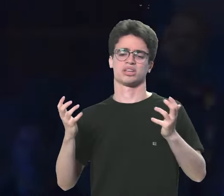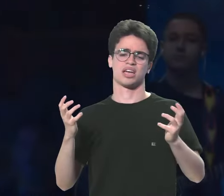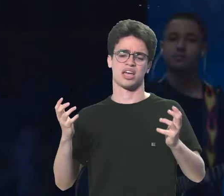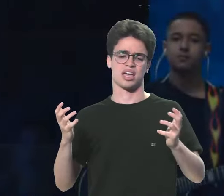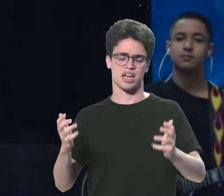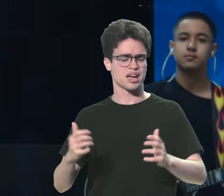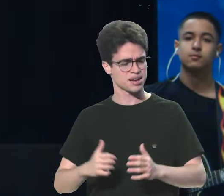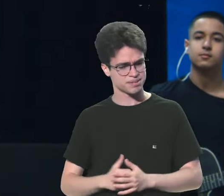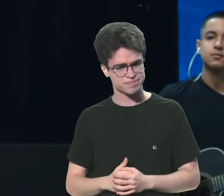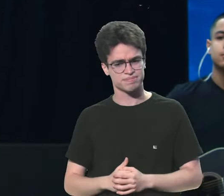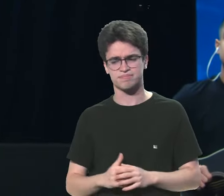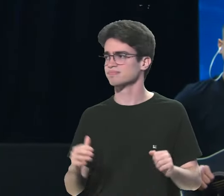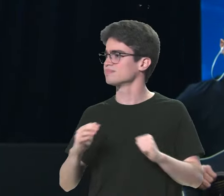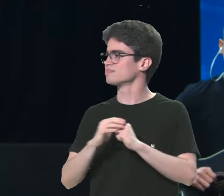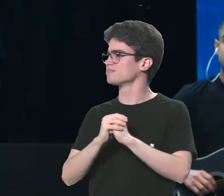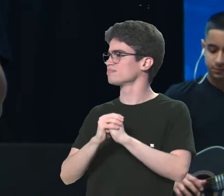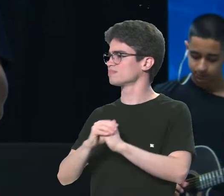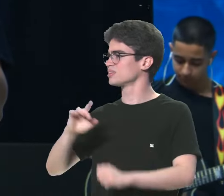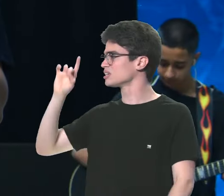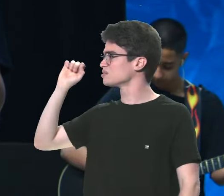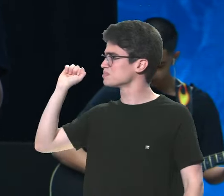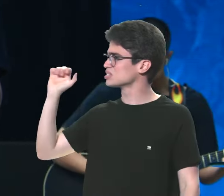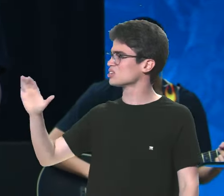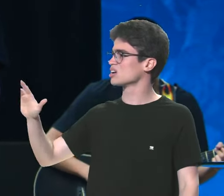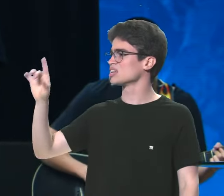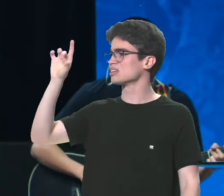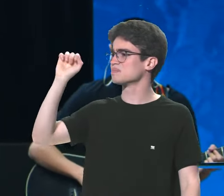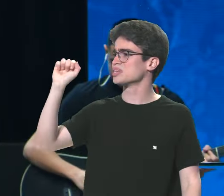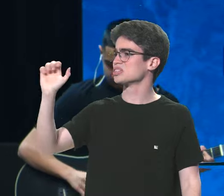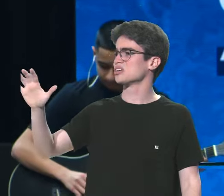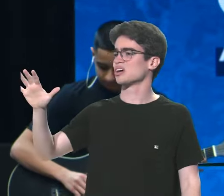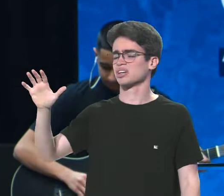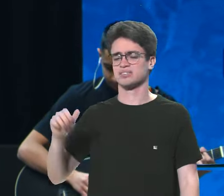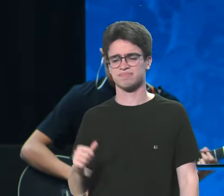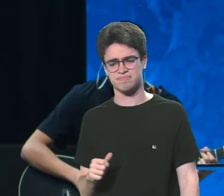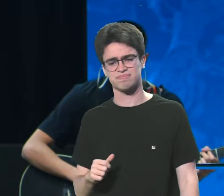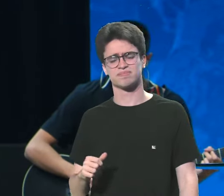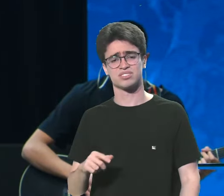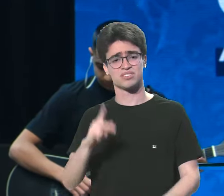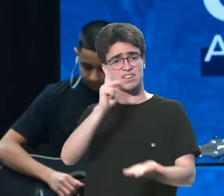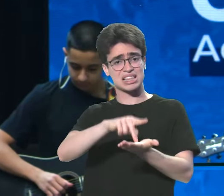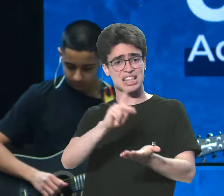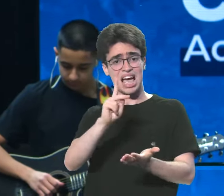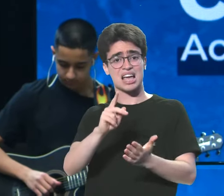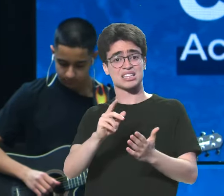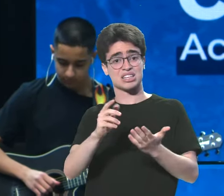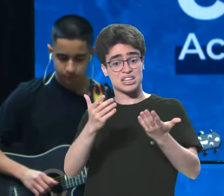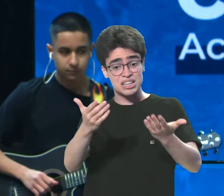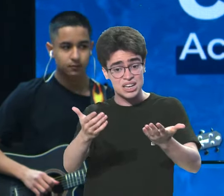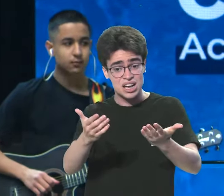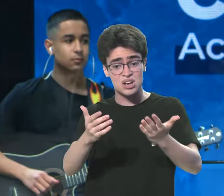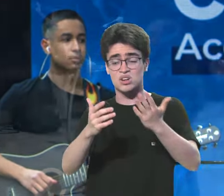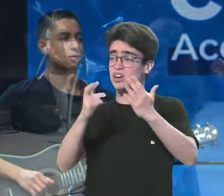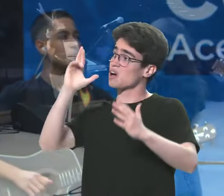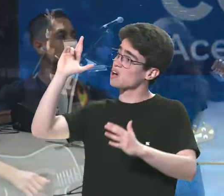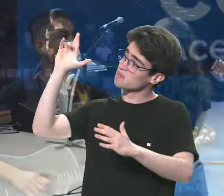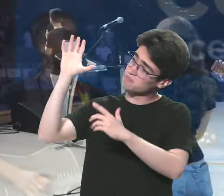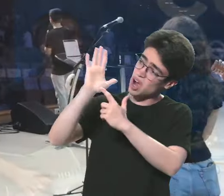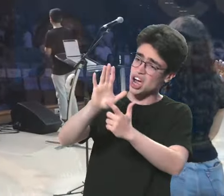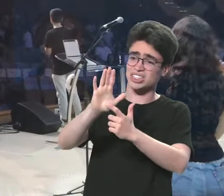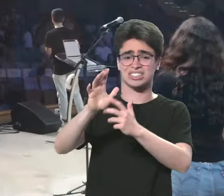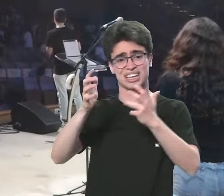contigo Amém Deus te abençoe Deus te abençoe Jesus quer se revelar você Deus